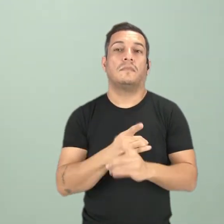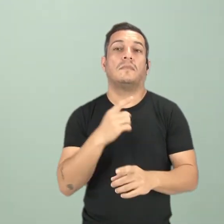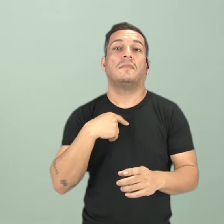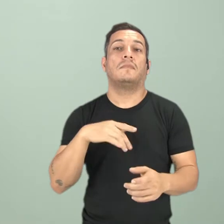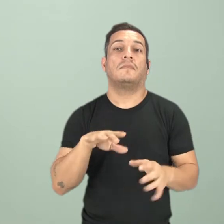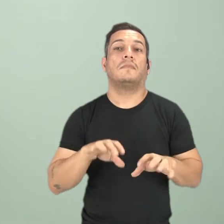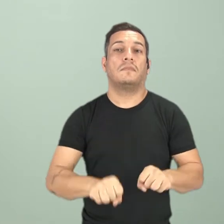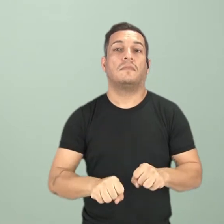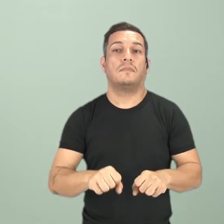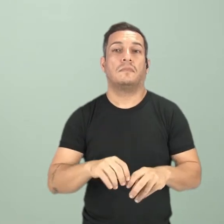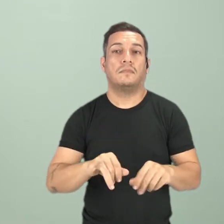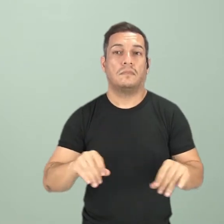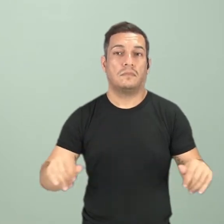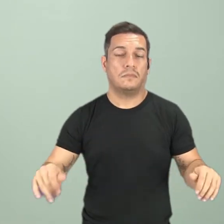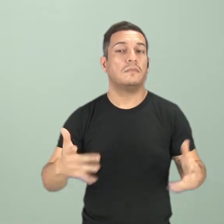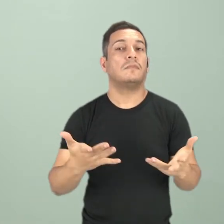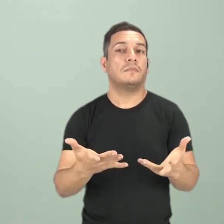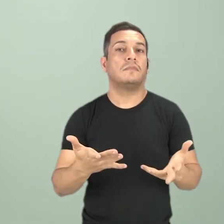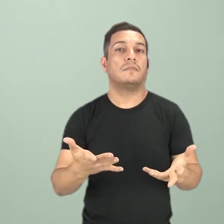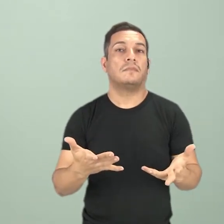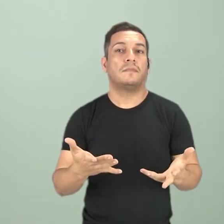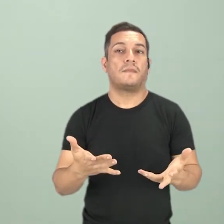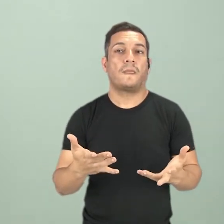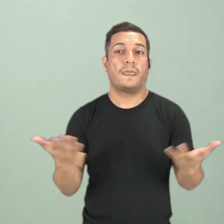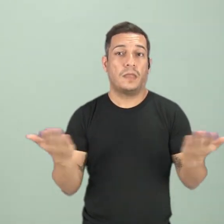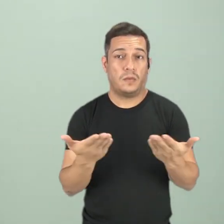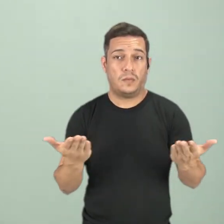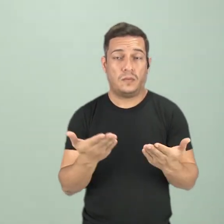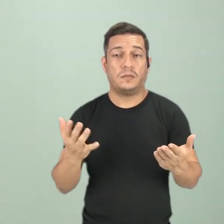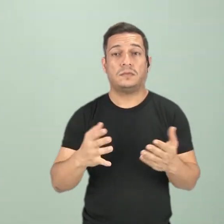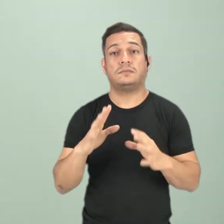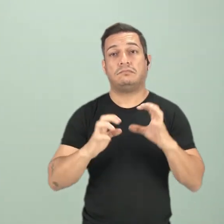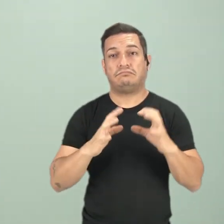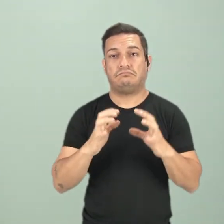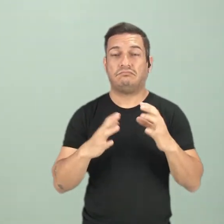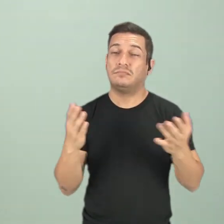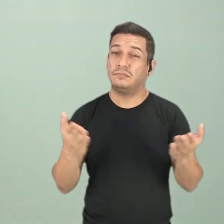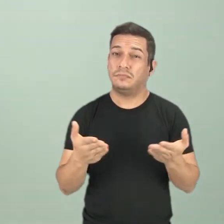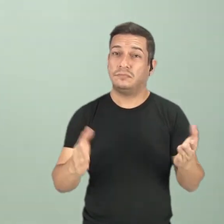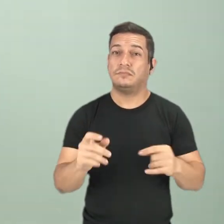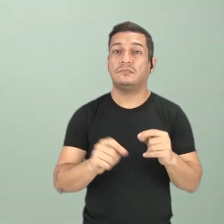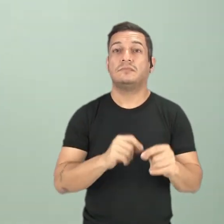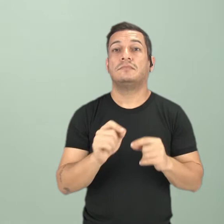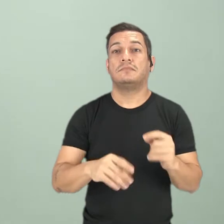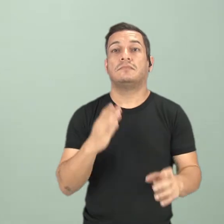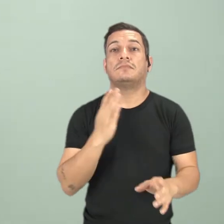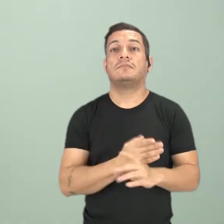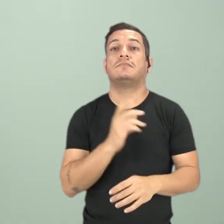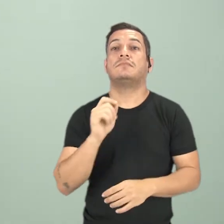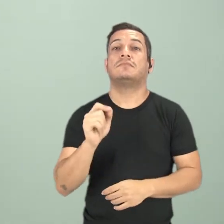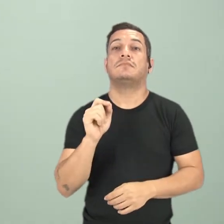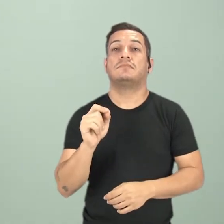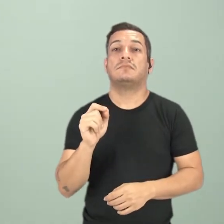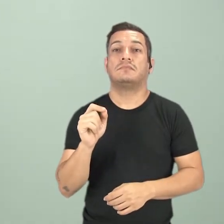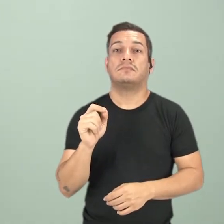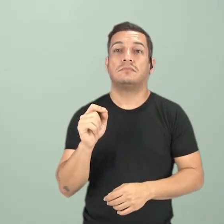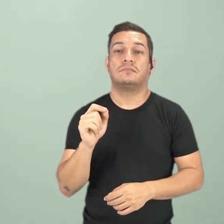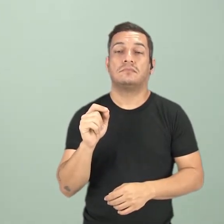eles vieram conquistar terra, vieram conquistar território. Então hoje esses conflitos agora, é ocasionado, né,